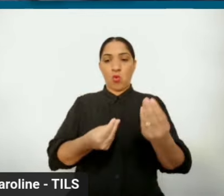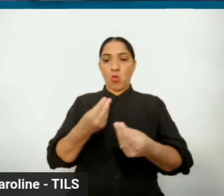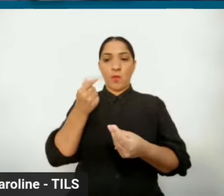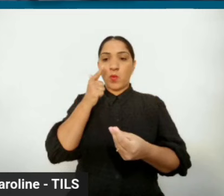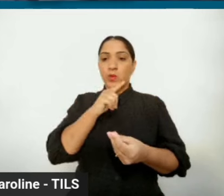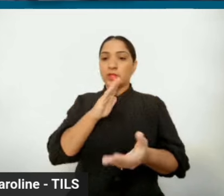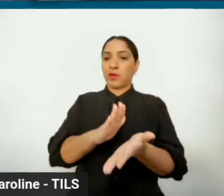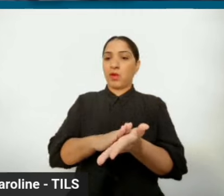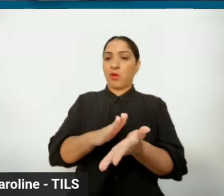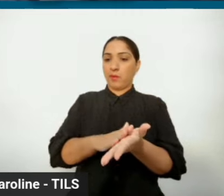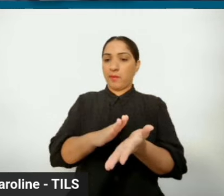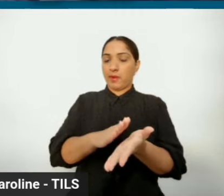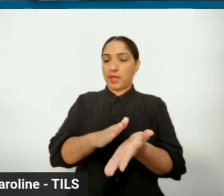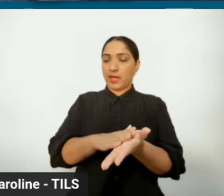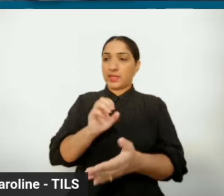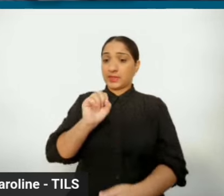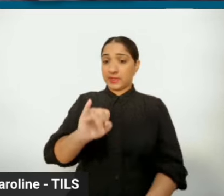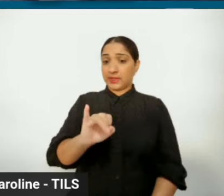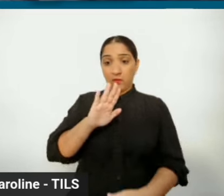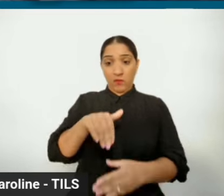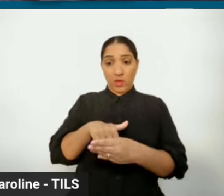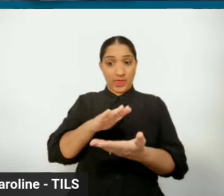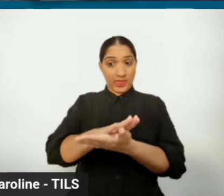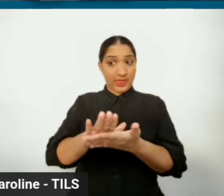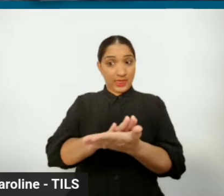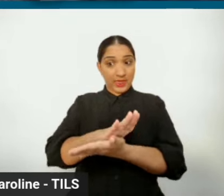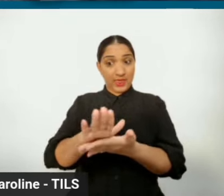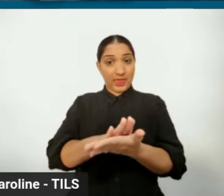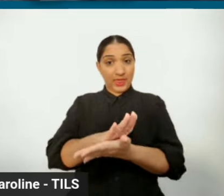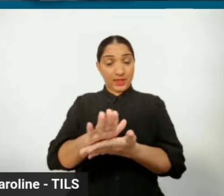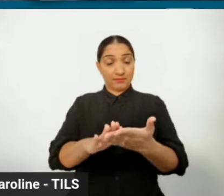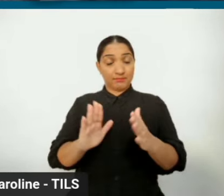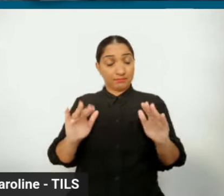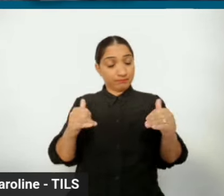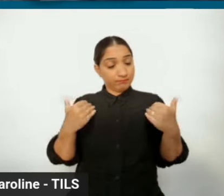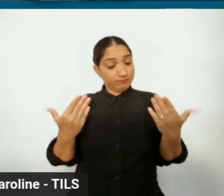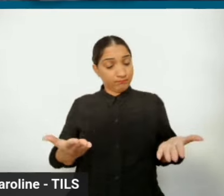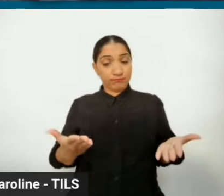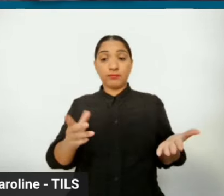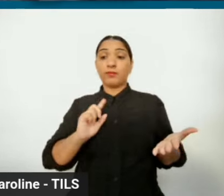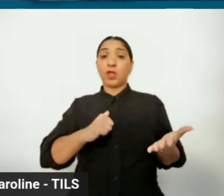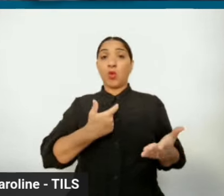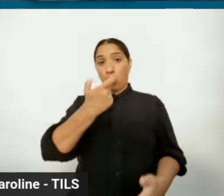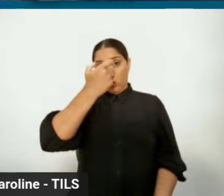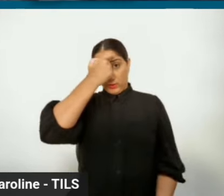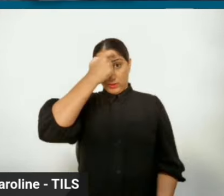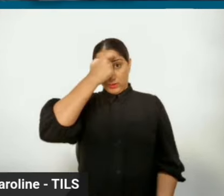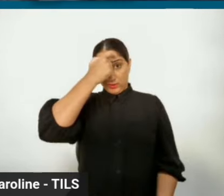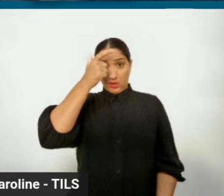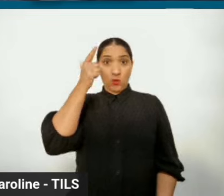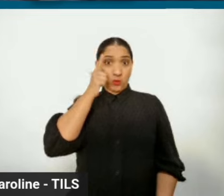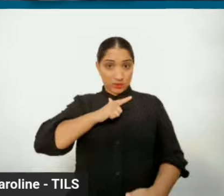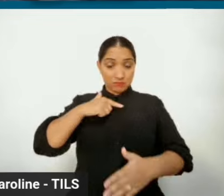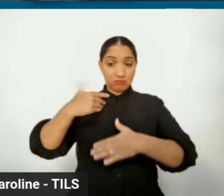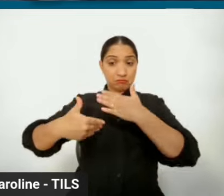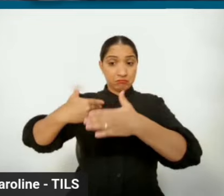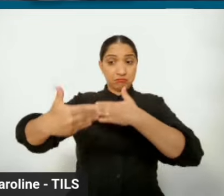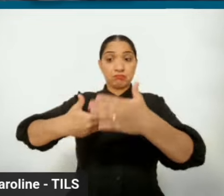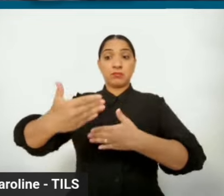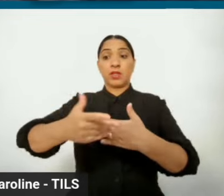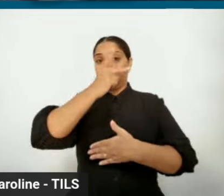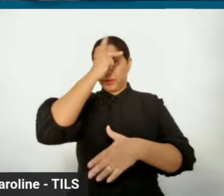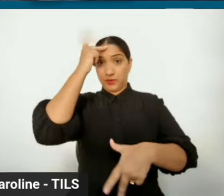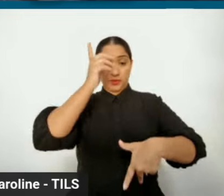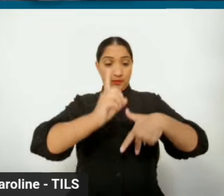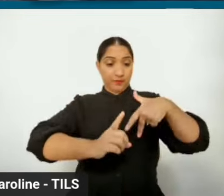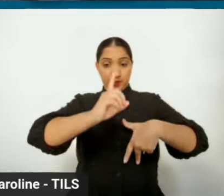se você não votou nessa pessoa? Será que nós estamos caminhando para essa conscientização, doutor Joelson, para que as pessoas com deficiência